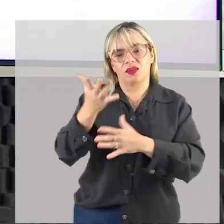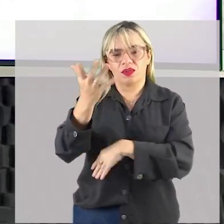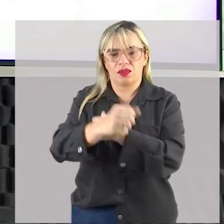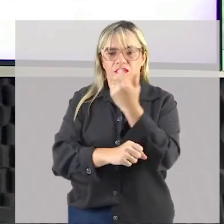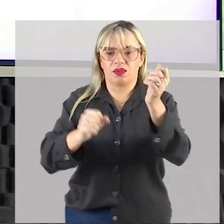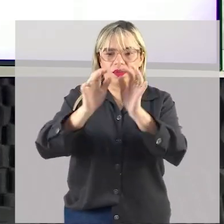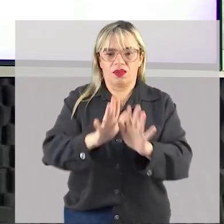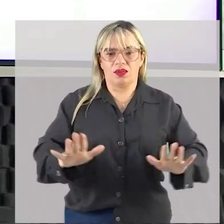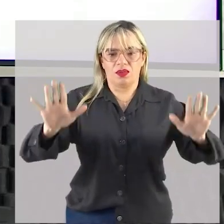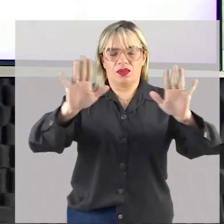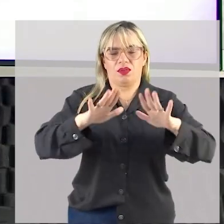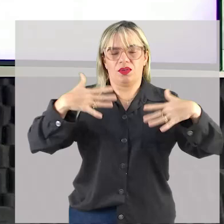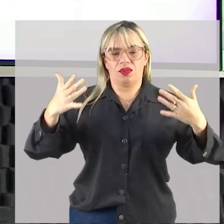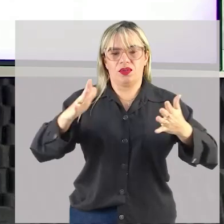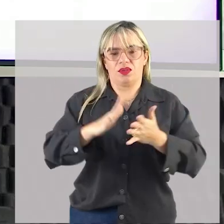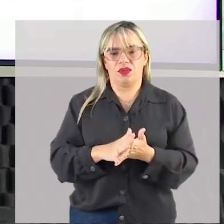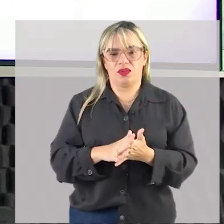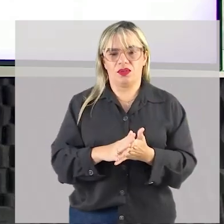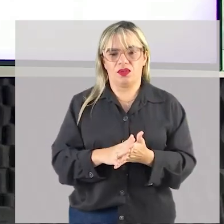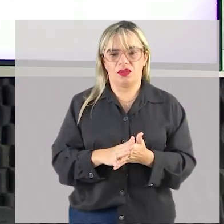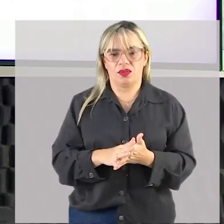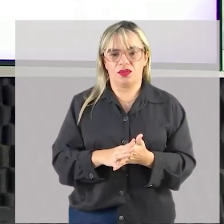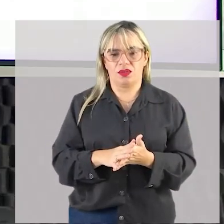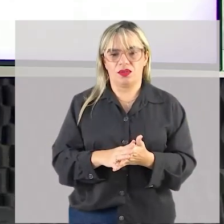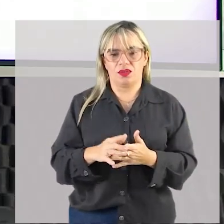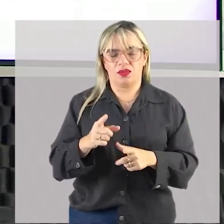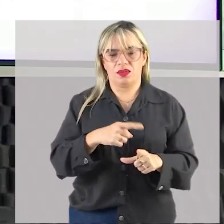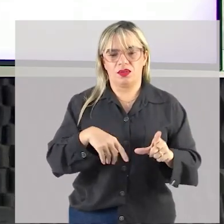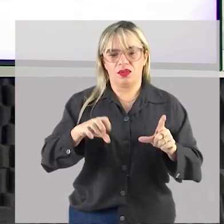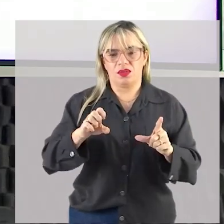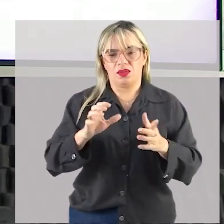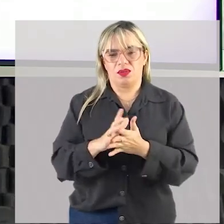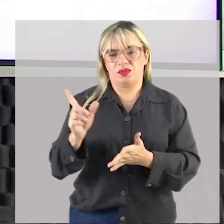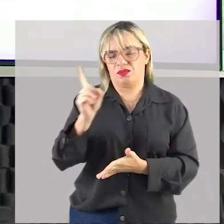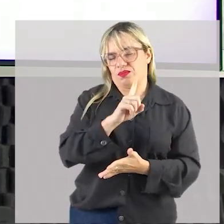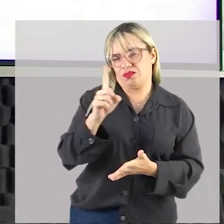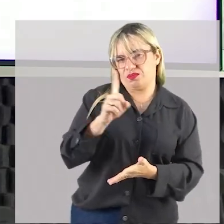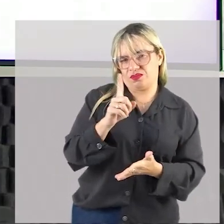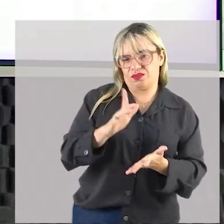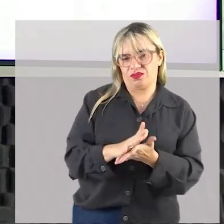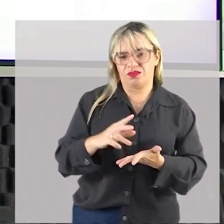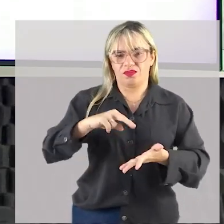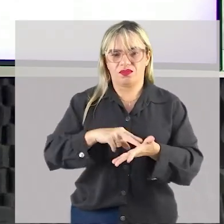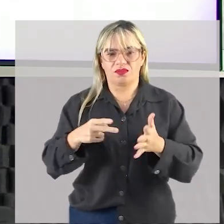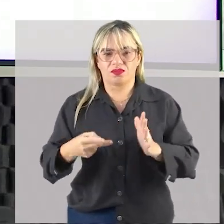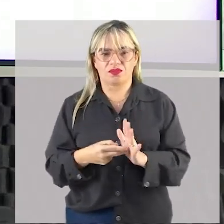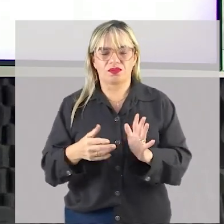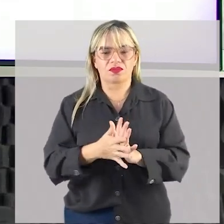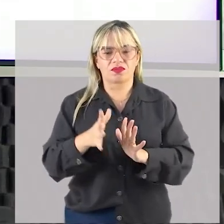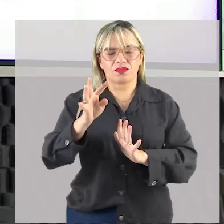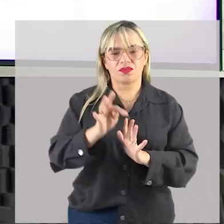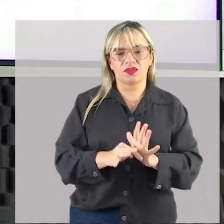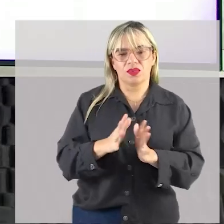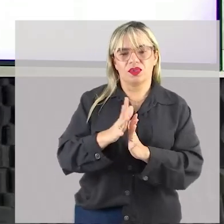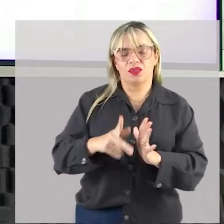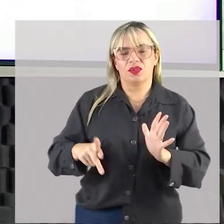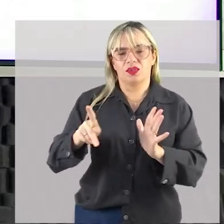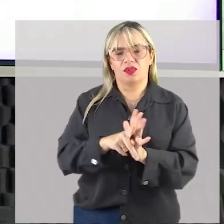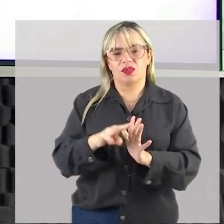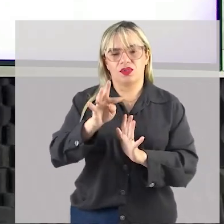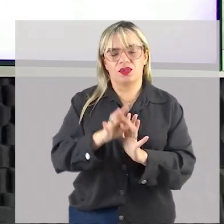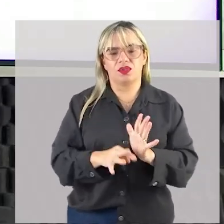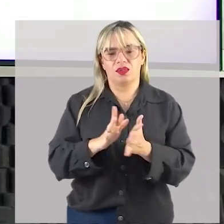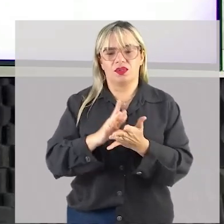gente? Então, apresentar propriedades mecânicas semelhantes aos convencionais, não é esse o sentido do texto. O próprio texto dá